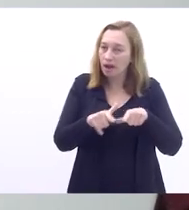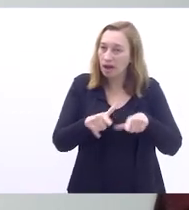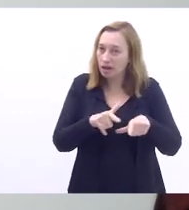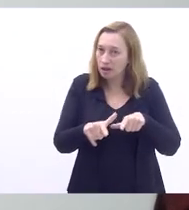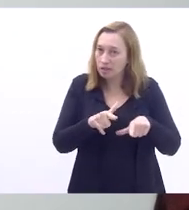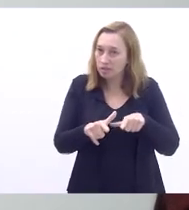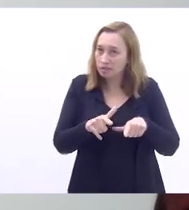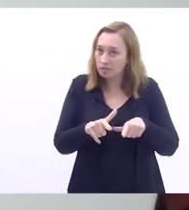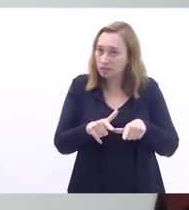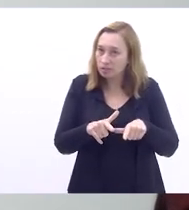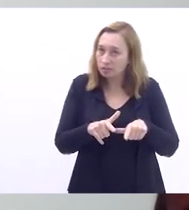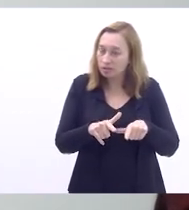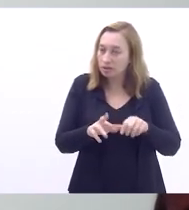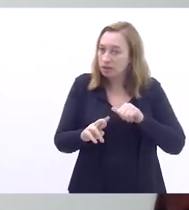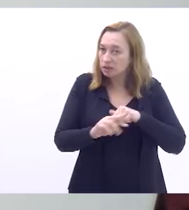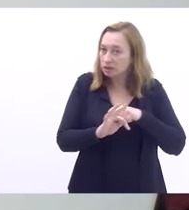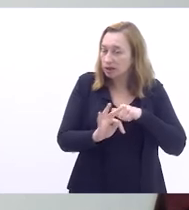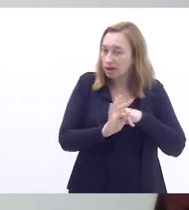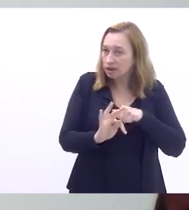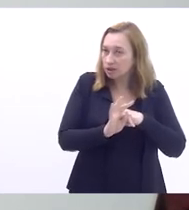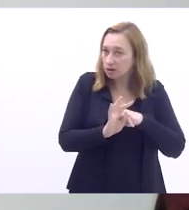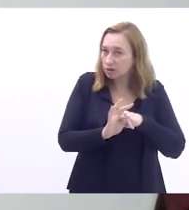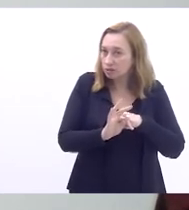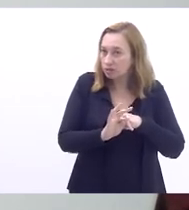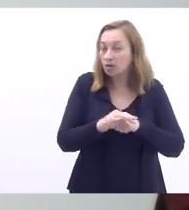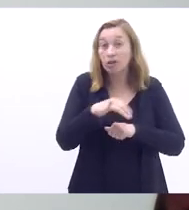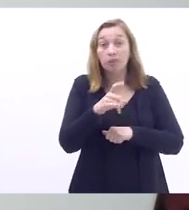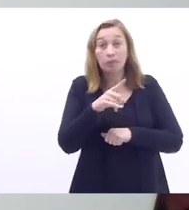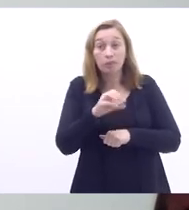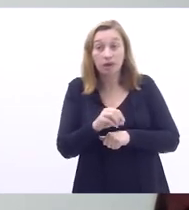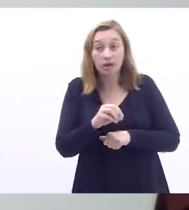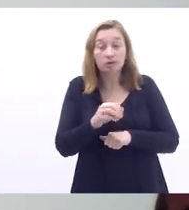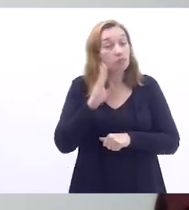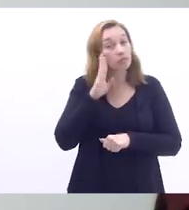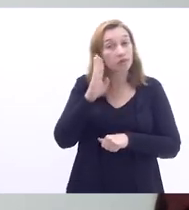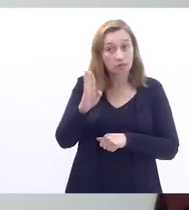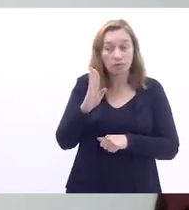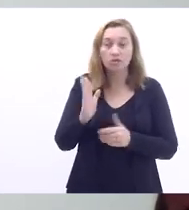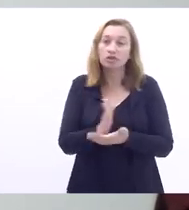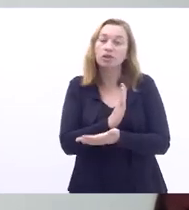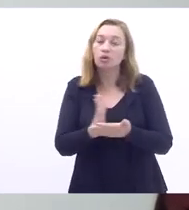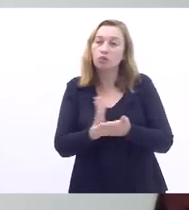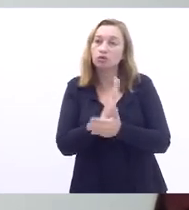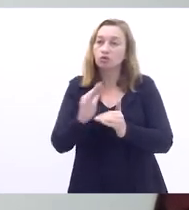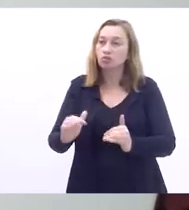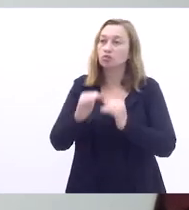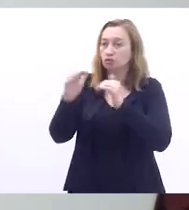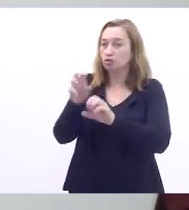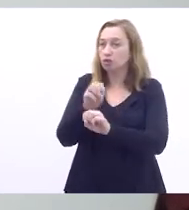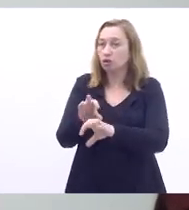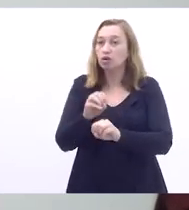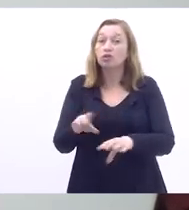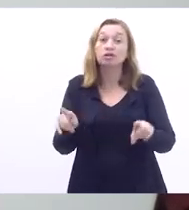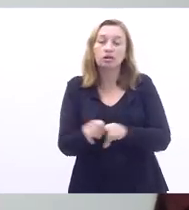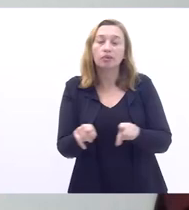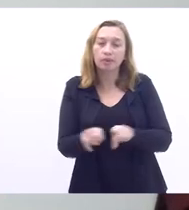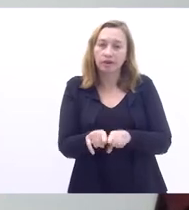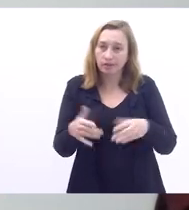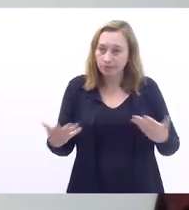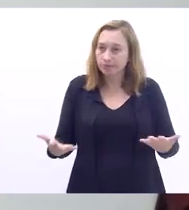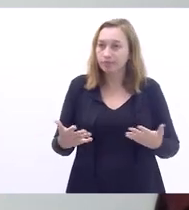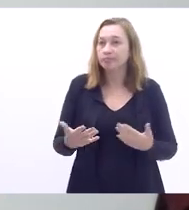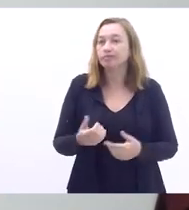de mão-de-obra técnica especializada sejam médio os né Principalmente os médicos nem alguns superiores também Itaú